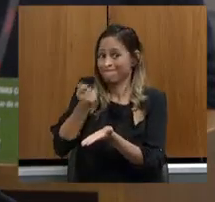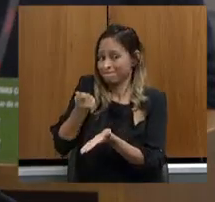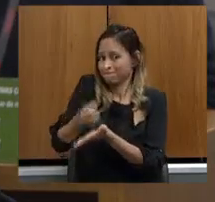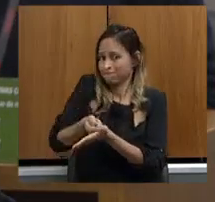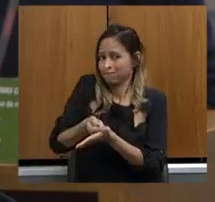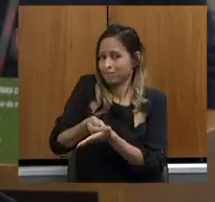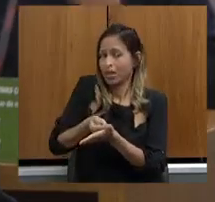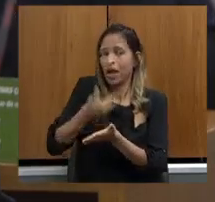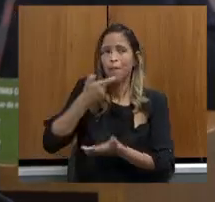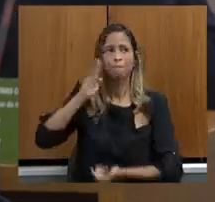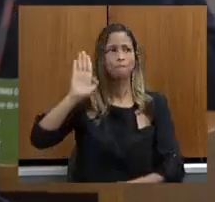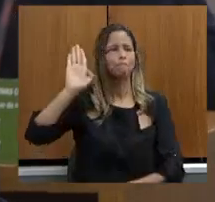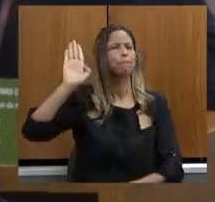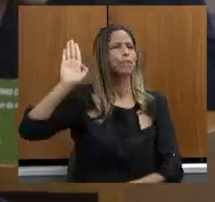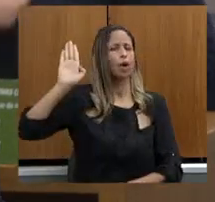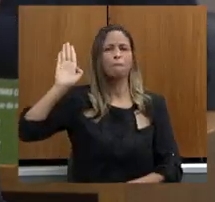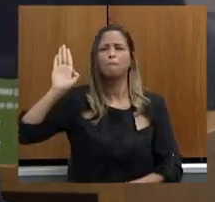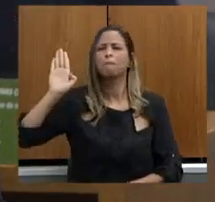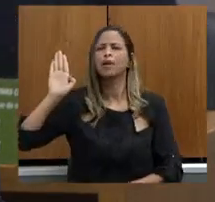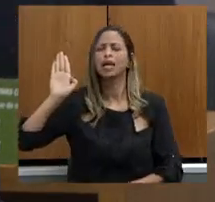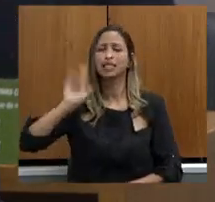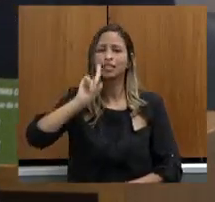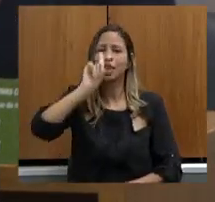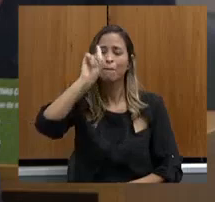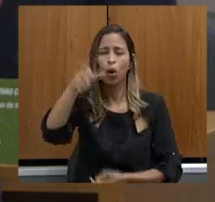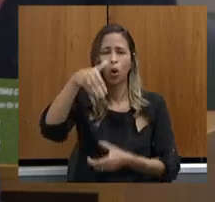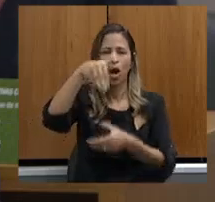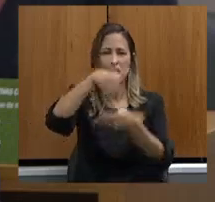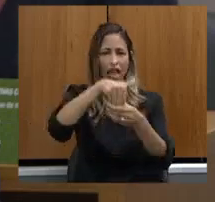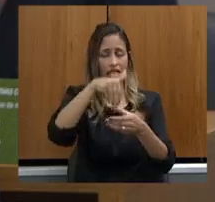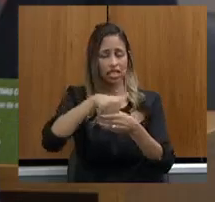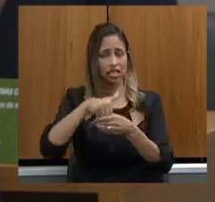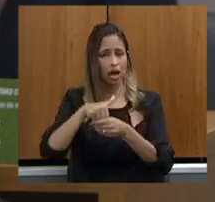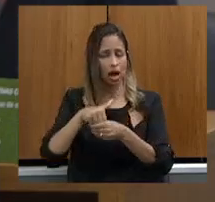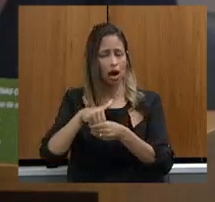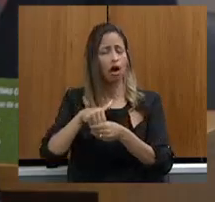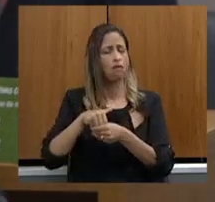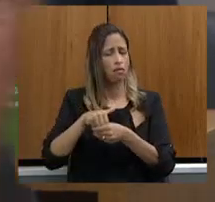a promessa que seria depois das eleições